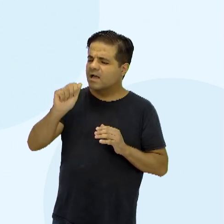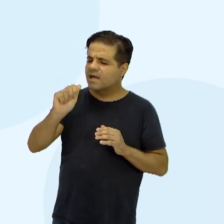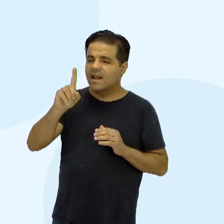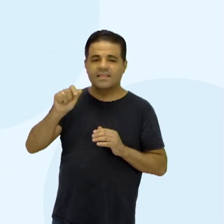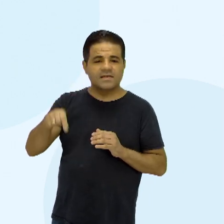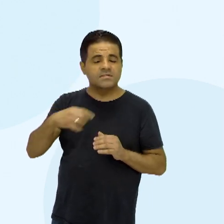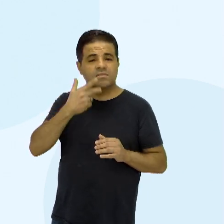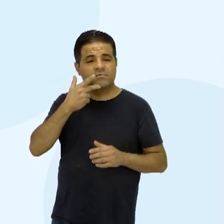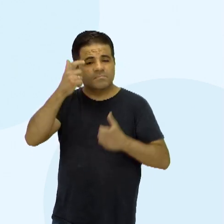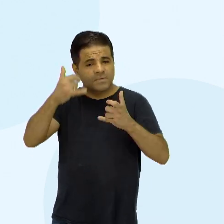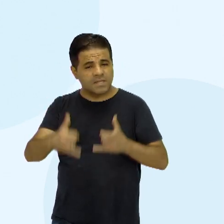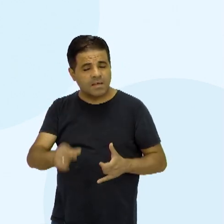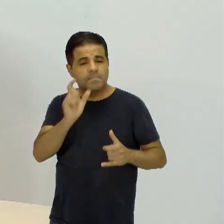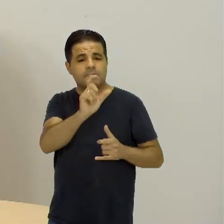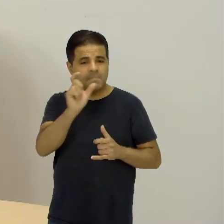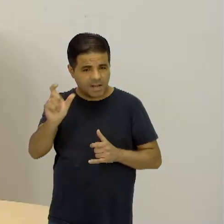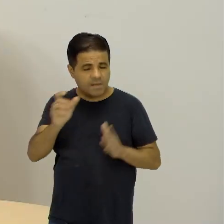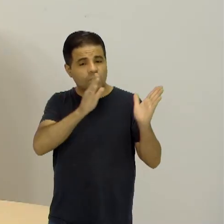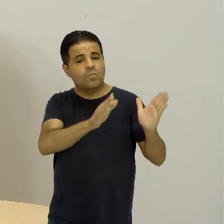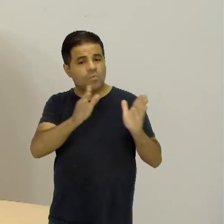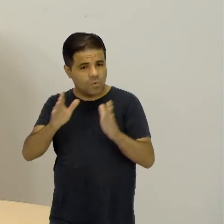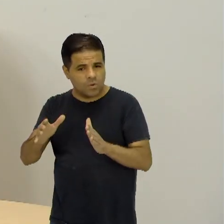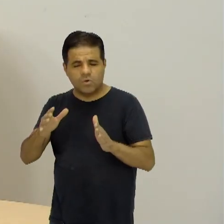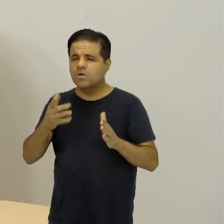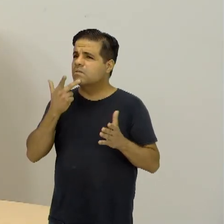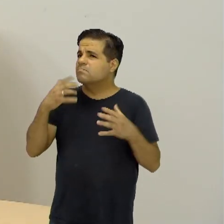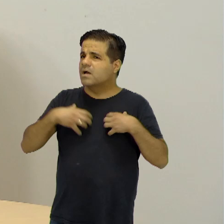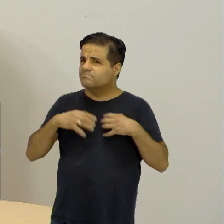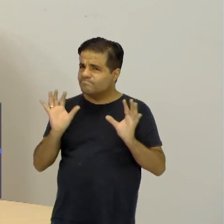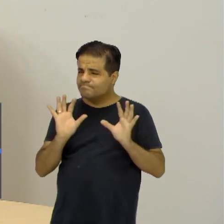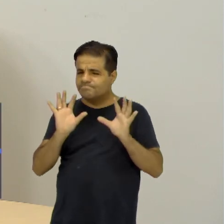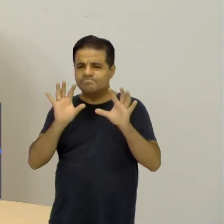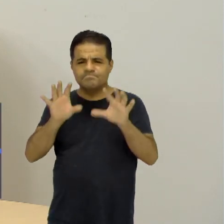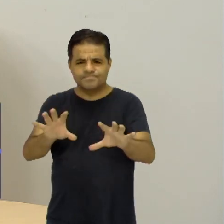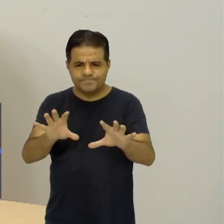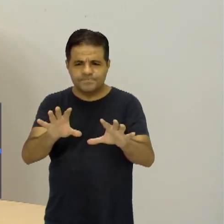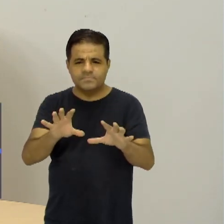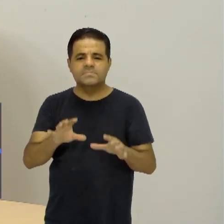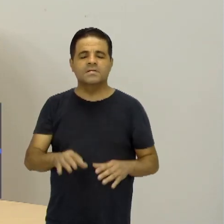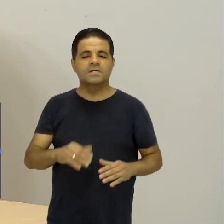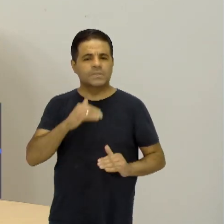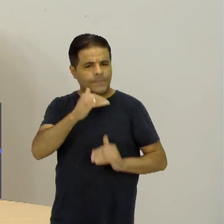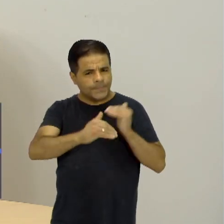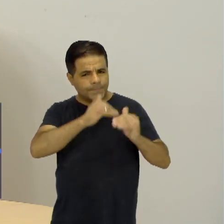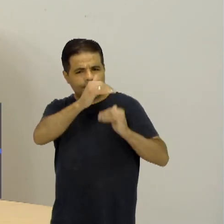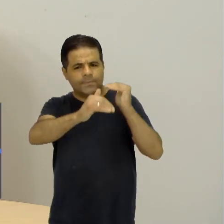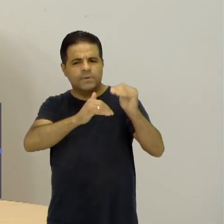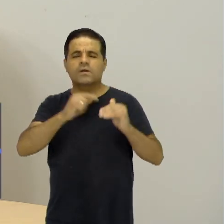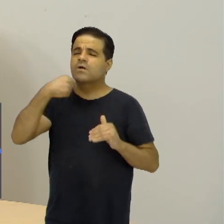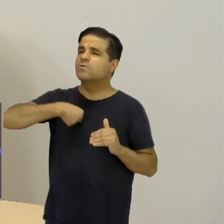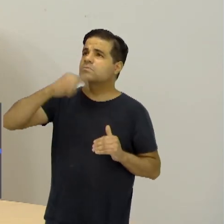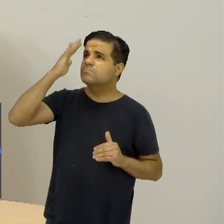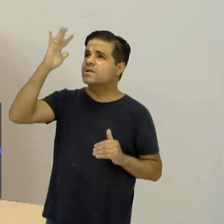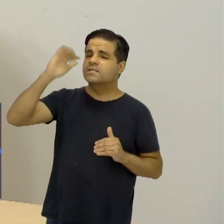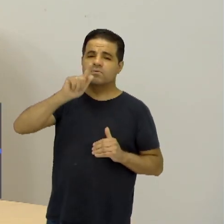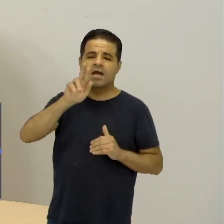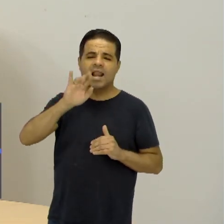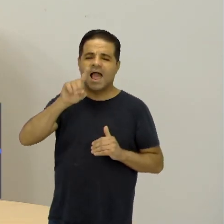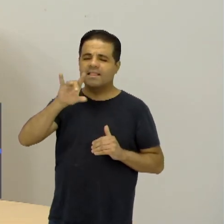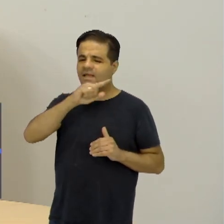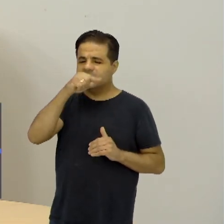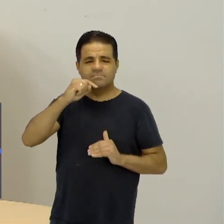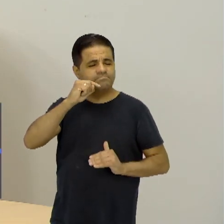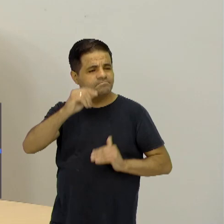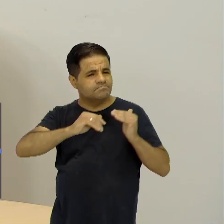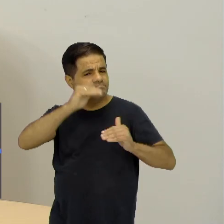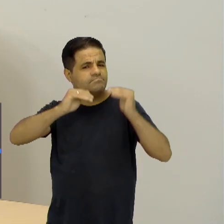uma ordem, querendo causar um certo efeito, né? Então, eu penso aqui em gradação,